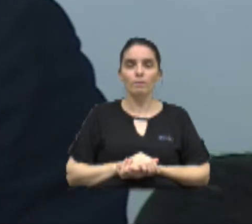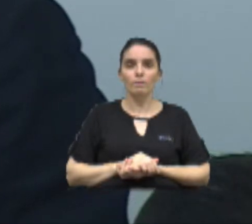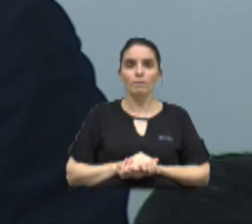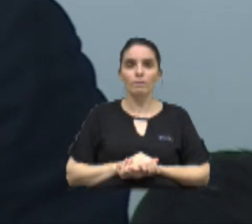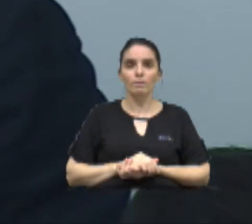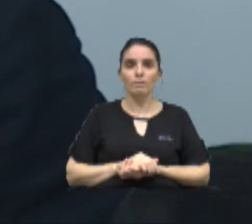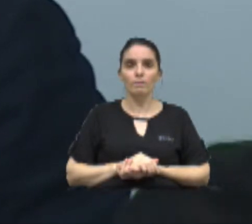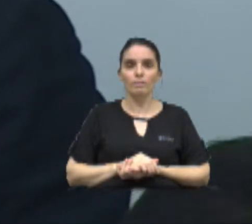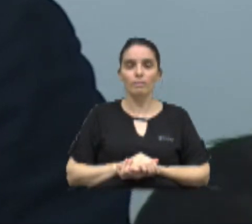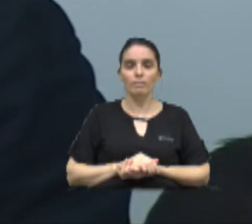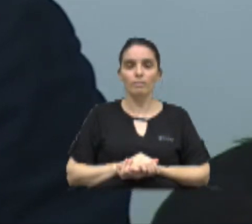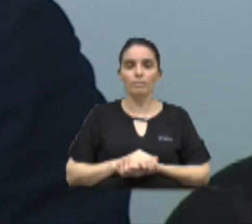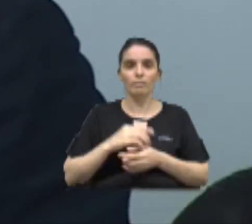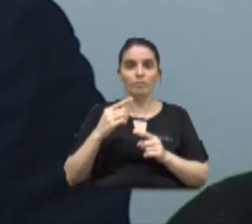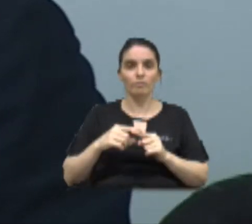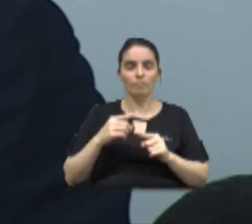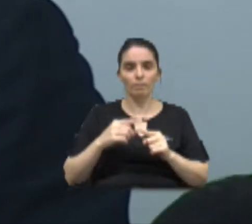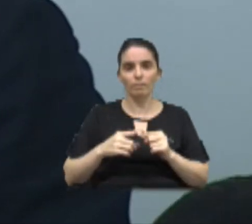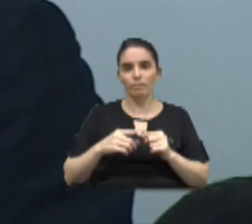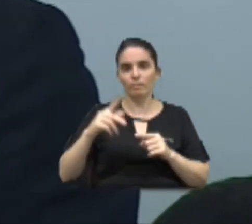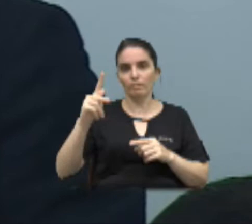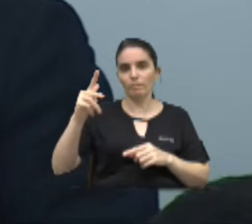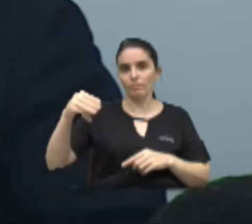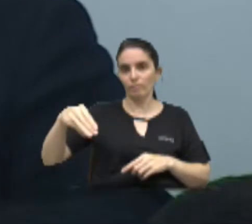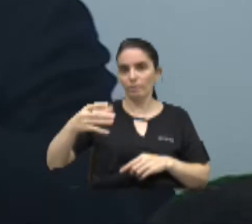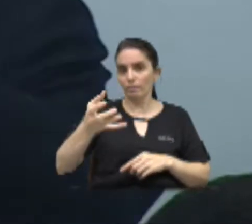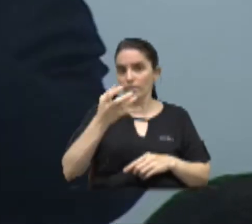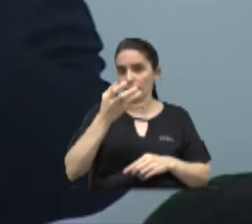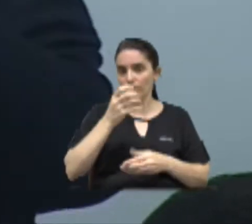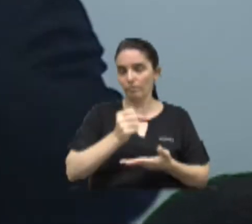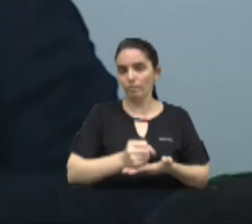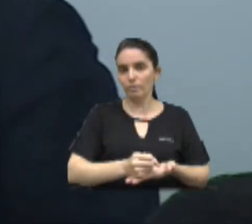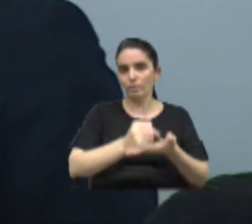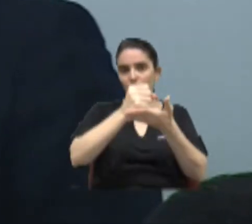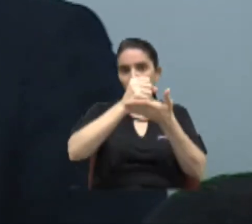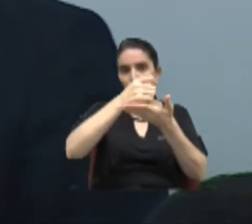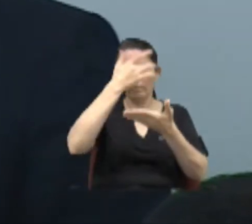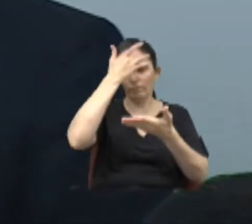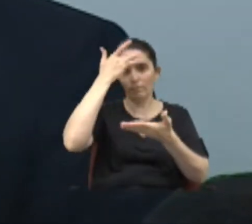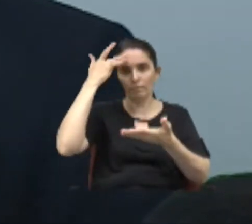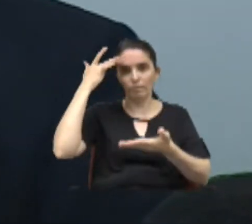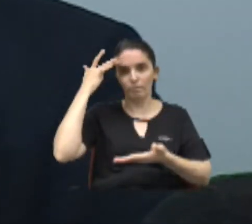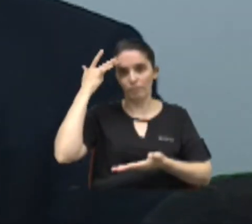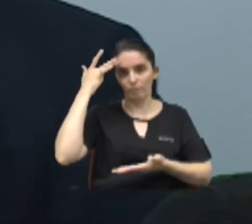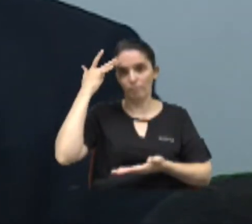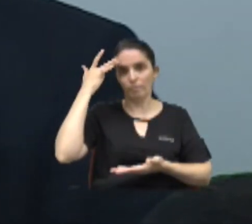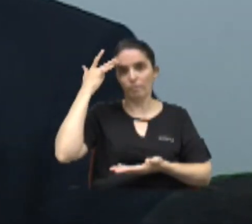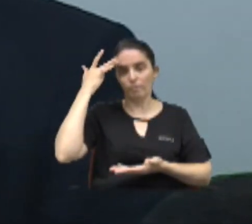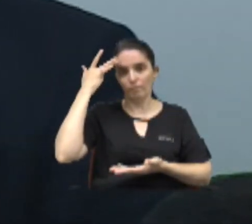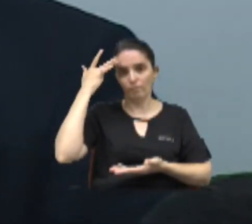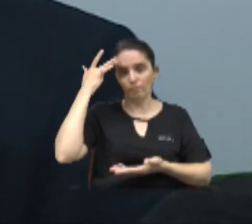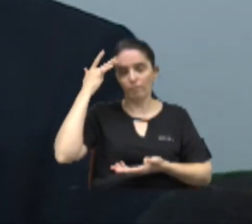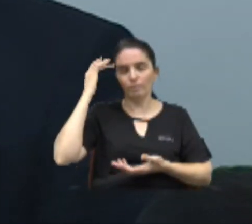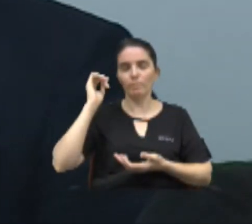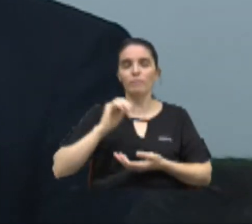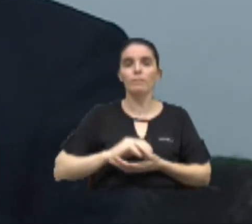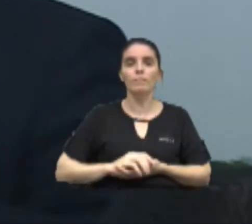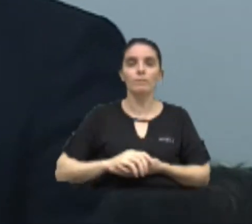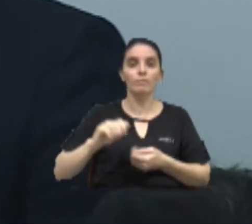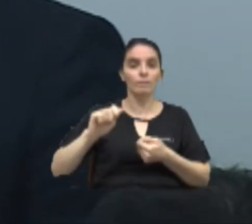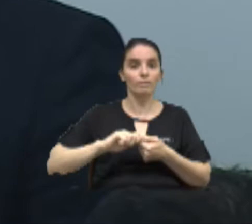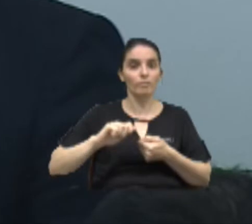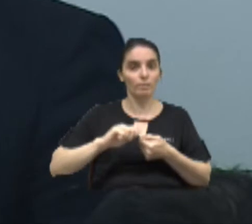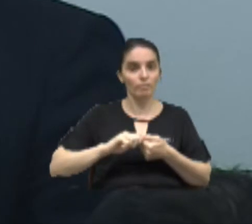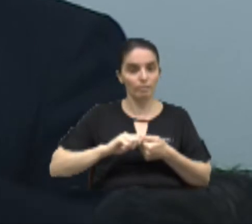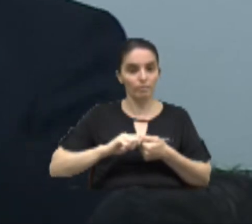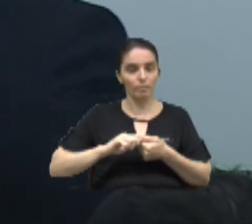Por tentar salvar as pessoas e fazer com que pudesse ter